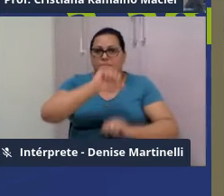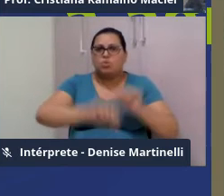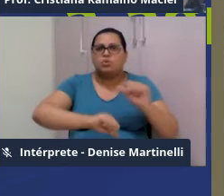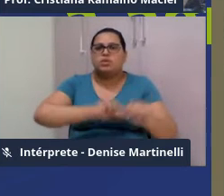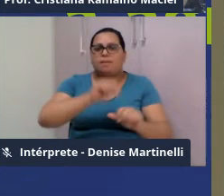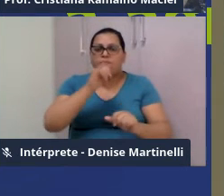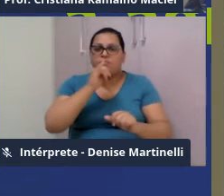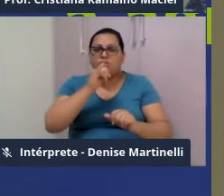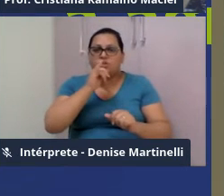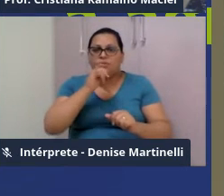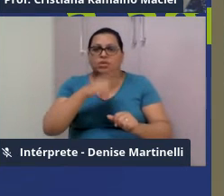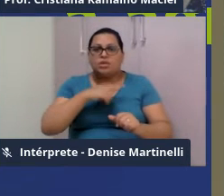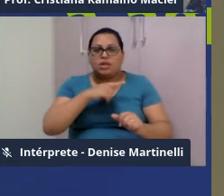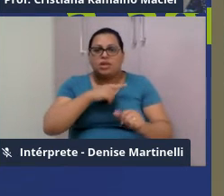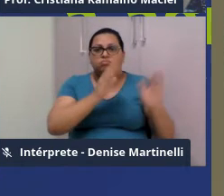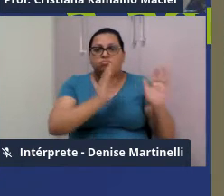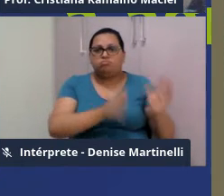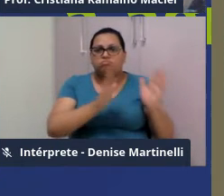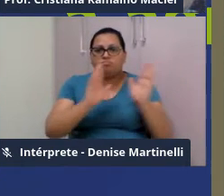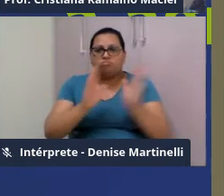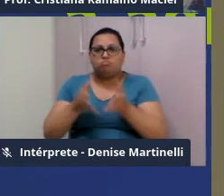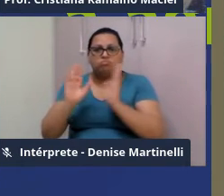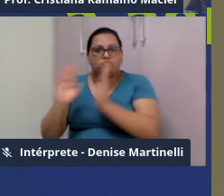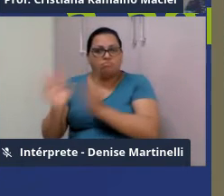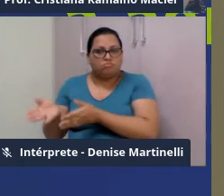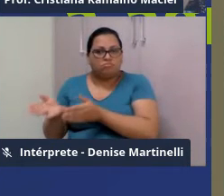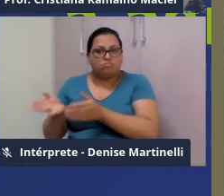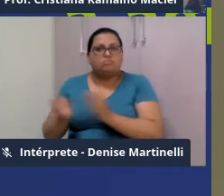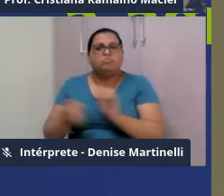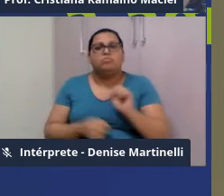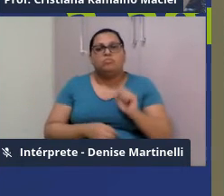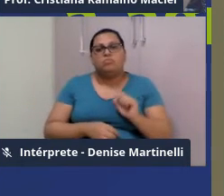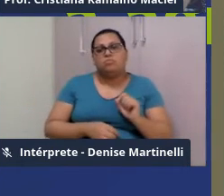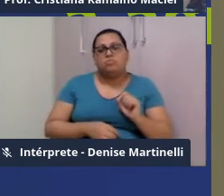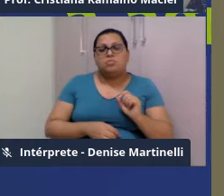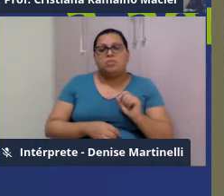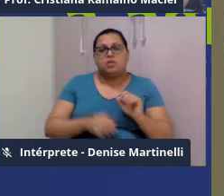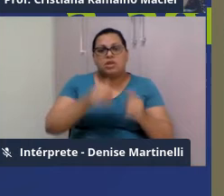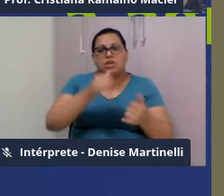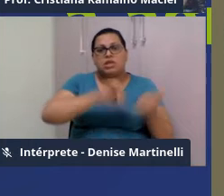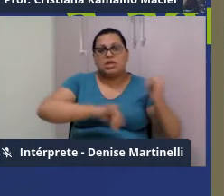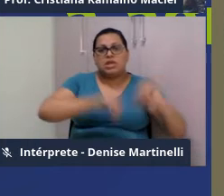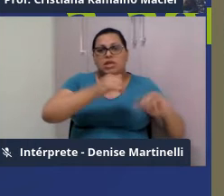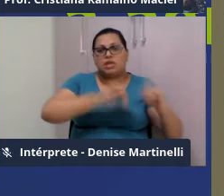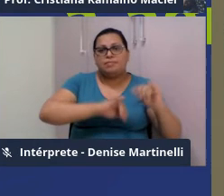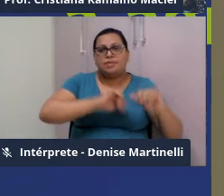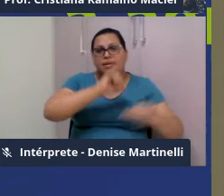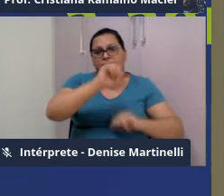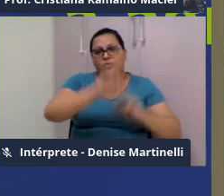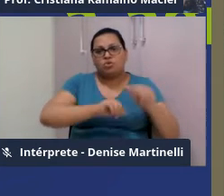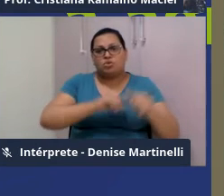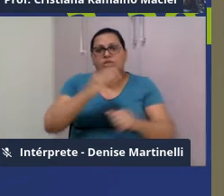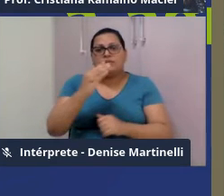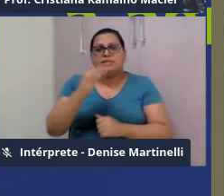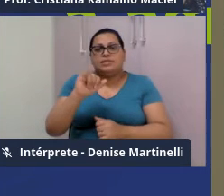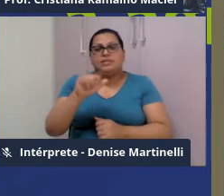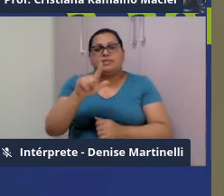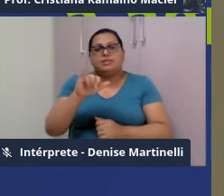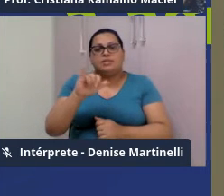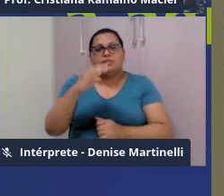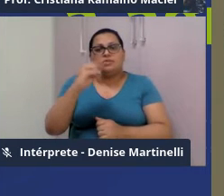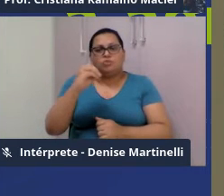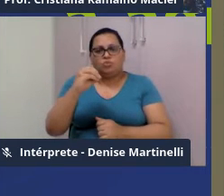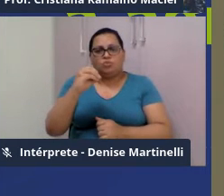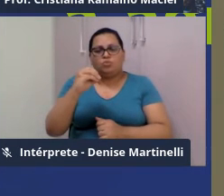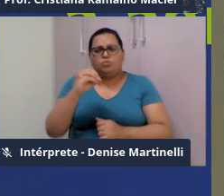eu analisei, ou seja, eu transformei aquela química em sílico e fui lá, consultei os bancos de dados e agora